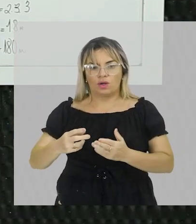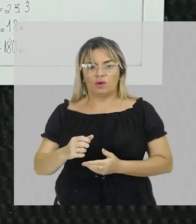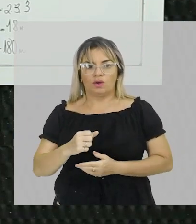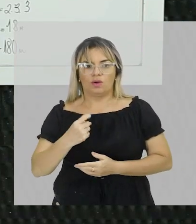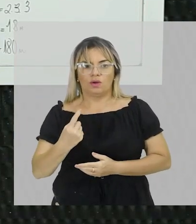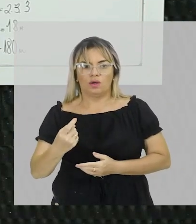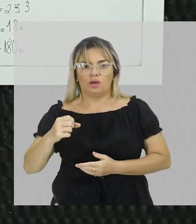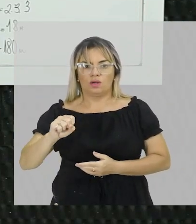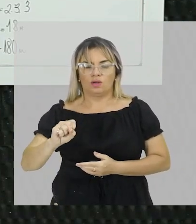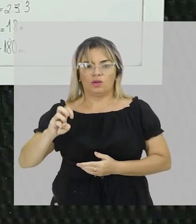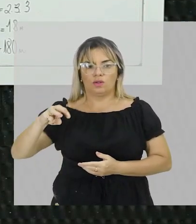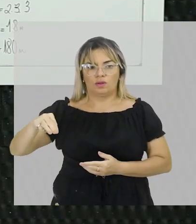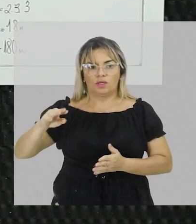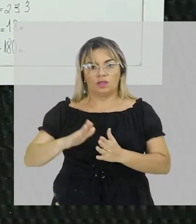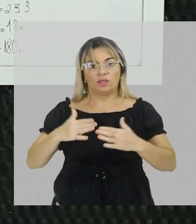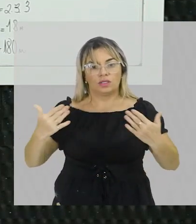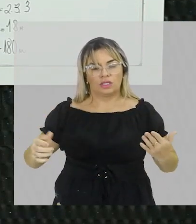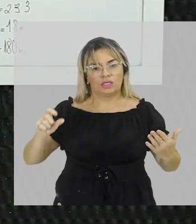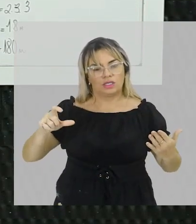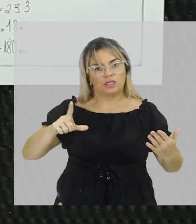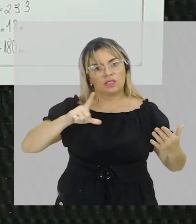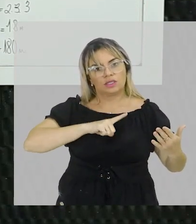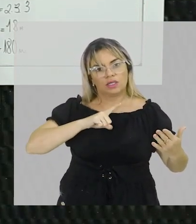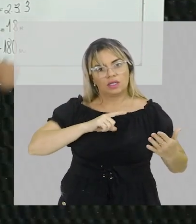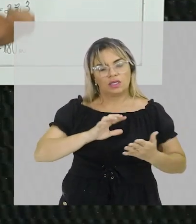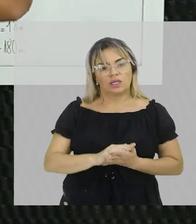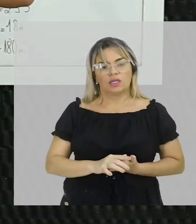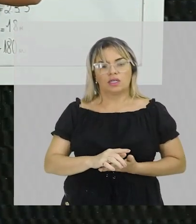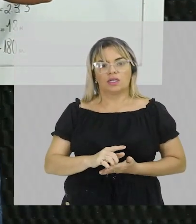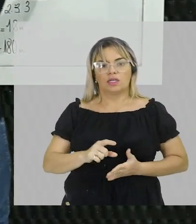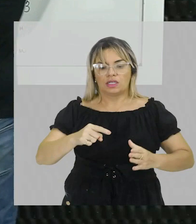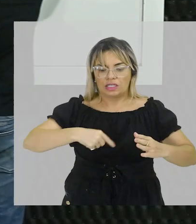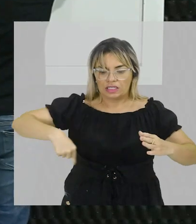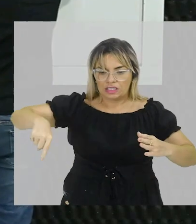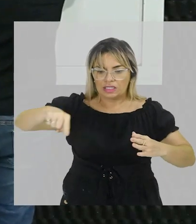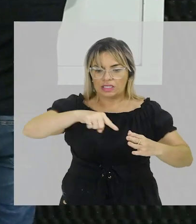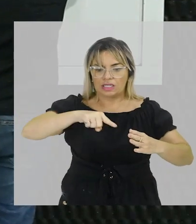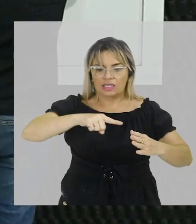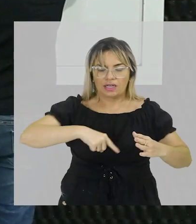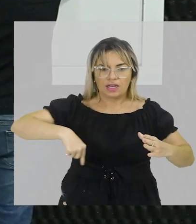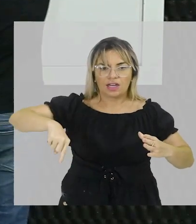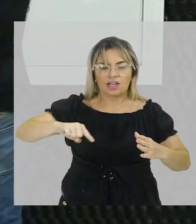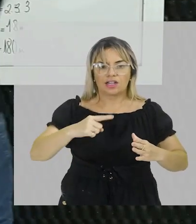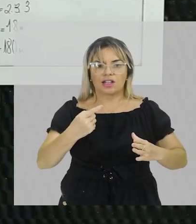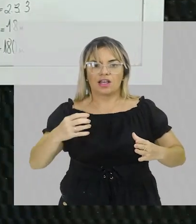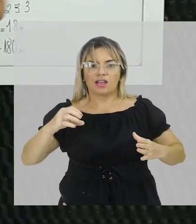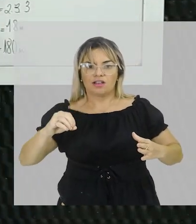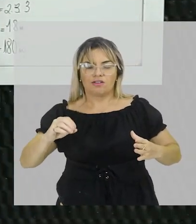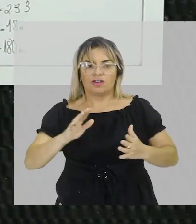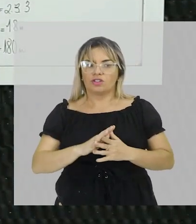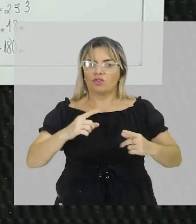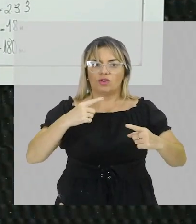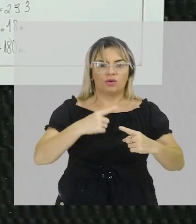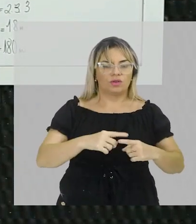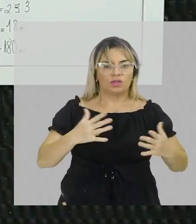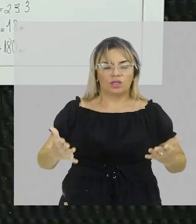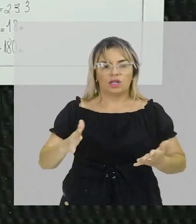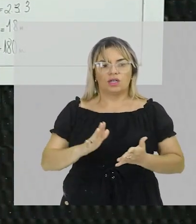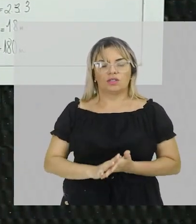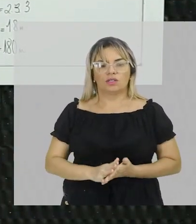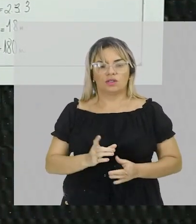voltas, 180. Aí eu vou, galera, calcular o comprimento da criança que está no C2, que é nessa circunferência